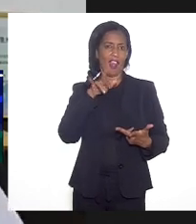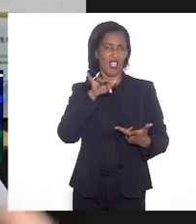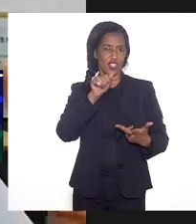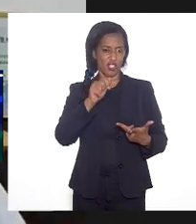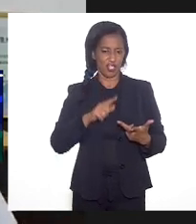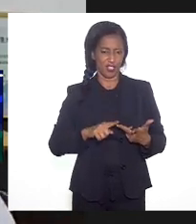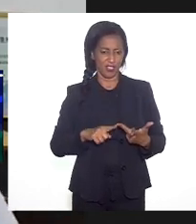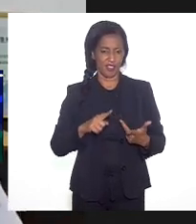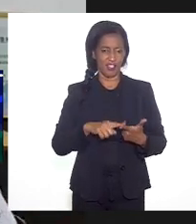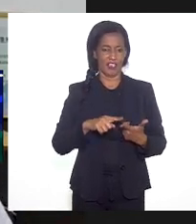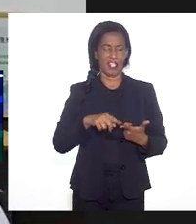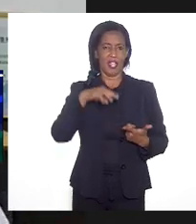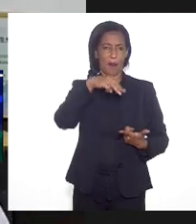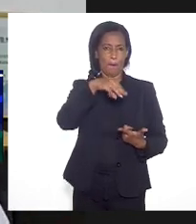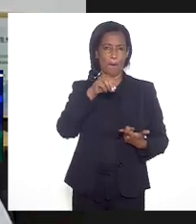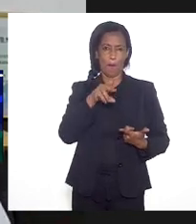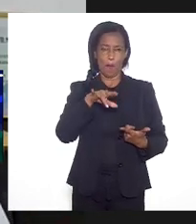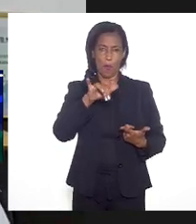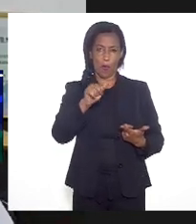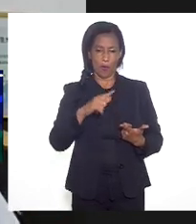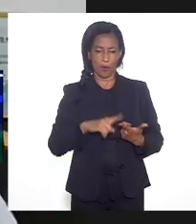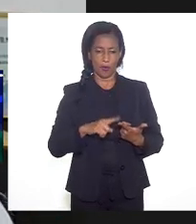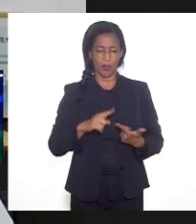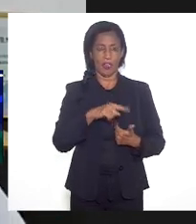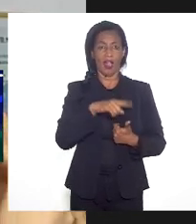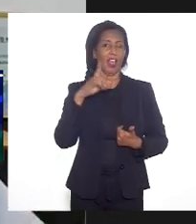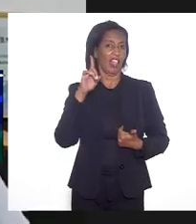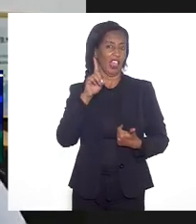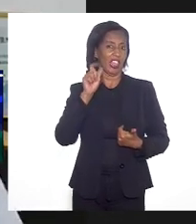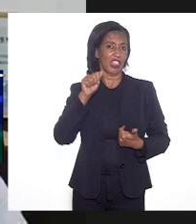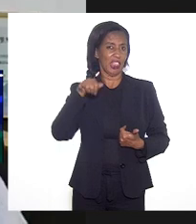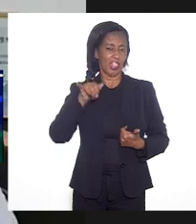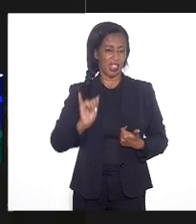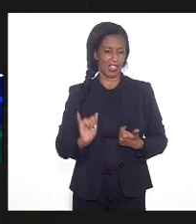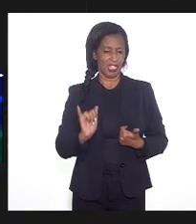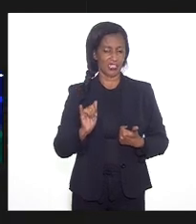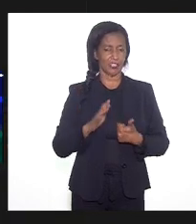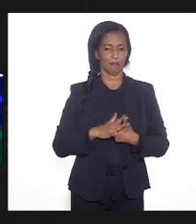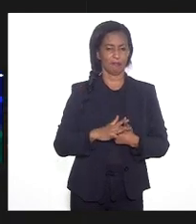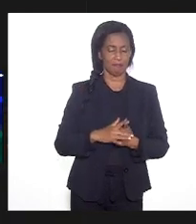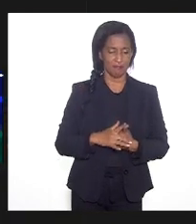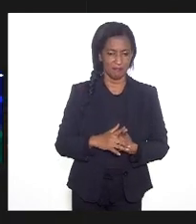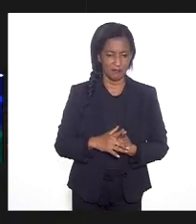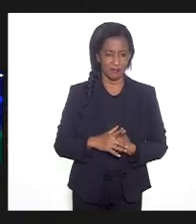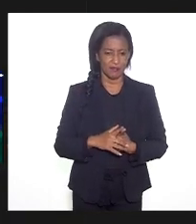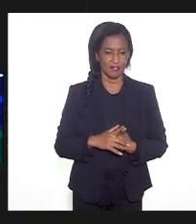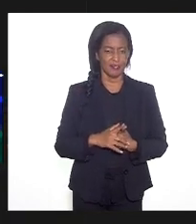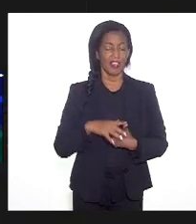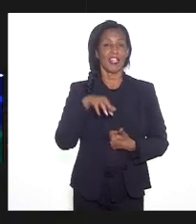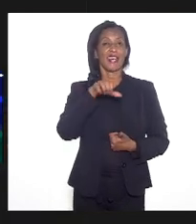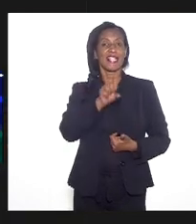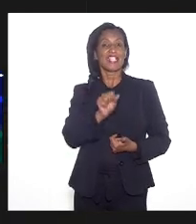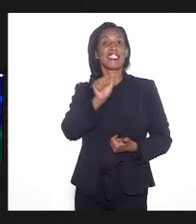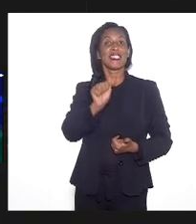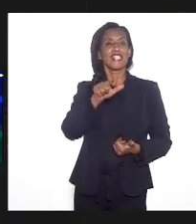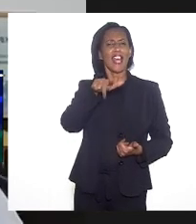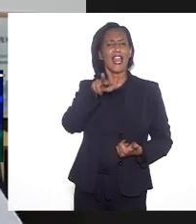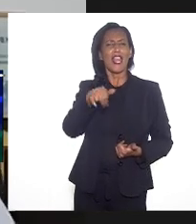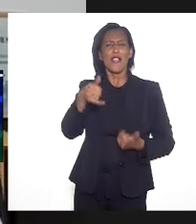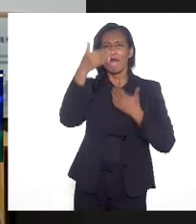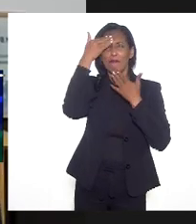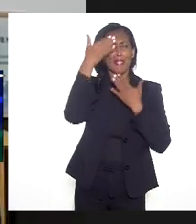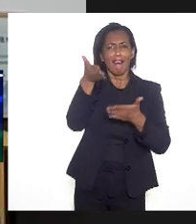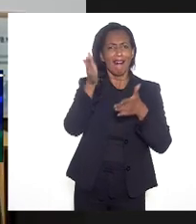Knoploch, deputada Mônica, se eu não me engano, deputada Dani, deputado Flávio Coronel Salema. Coronel Salema, muito